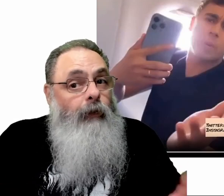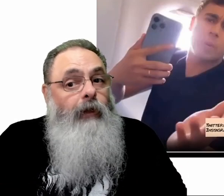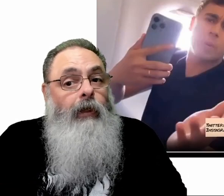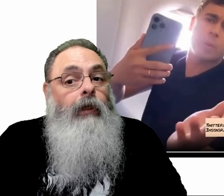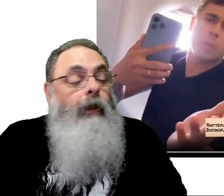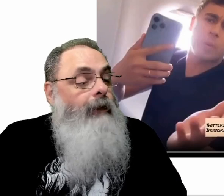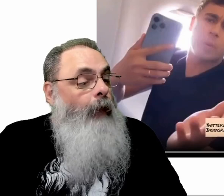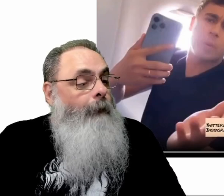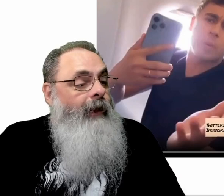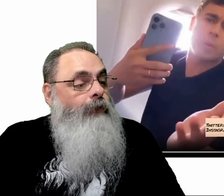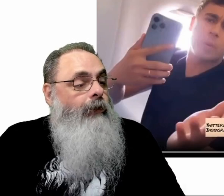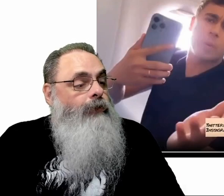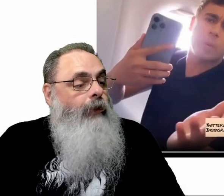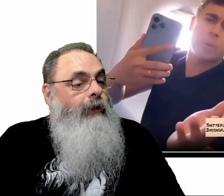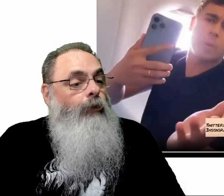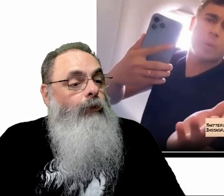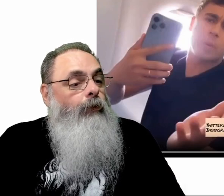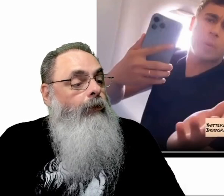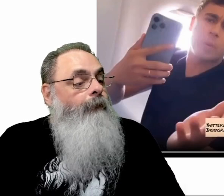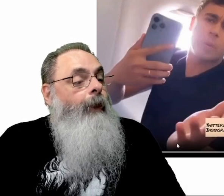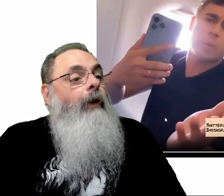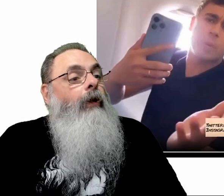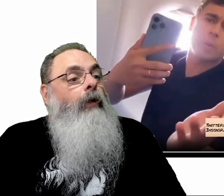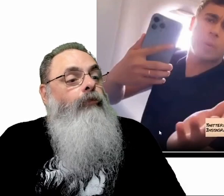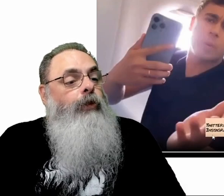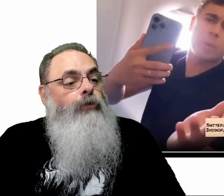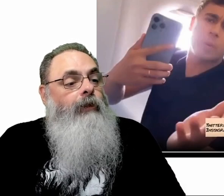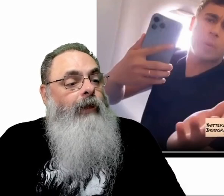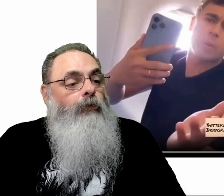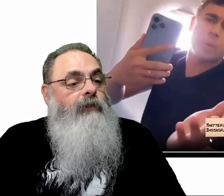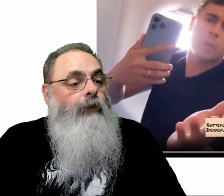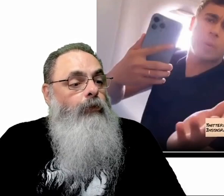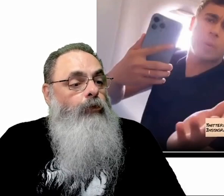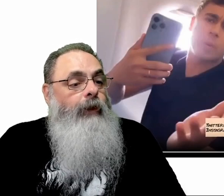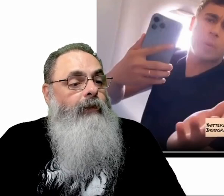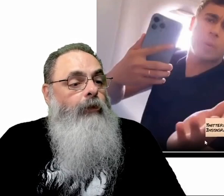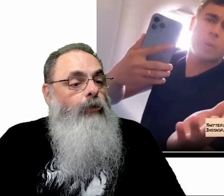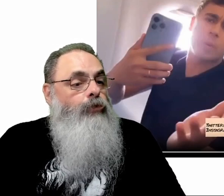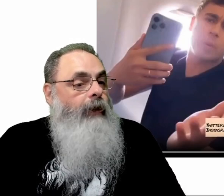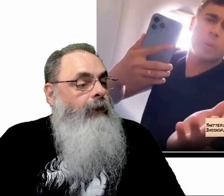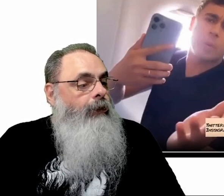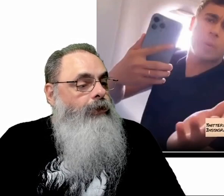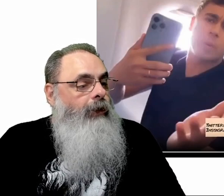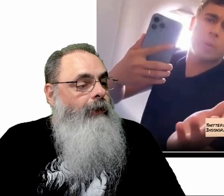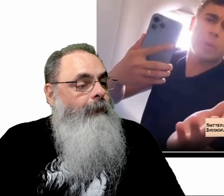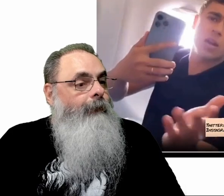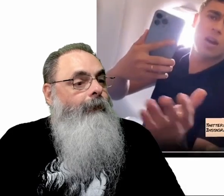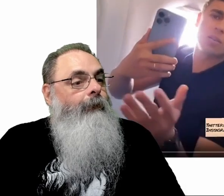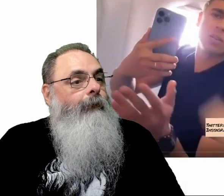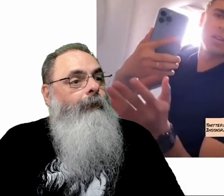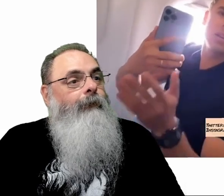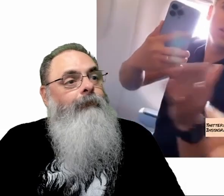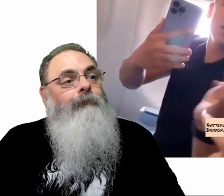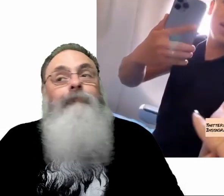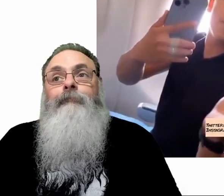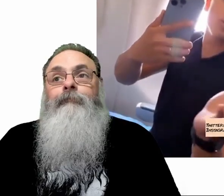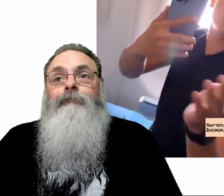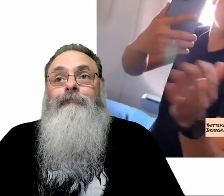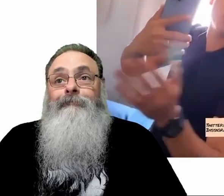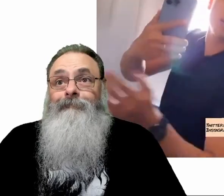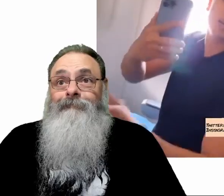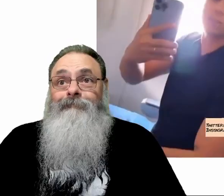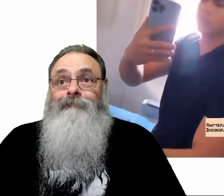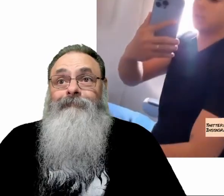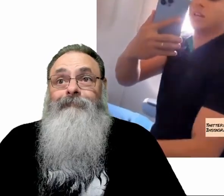essa maioria tem peso olha só que o vídeo que tá no Insta no Twitter do Joaquim Teixeira e ele falou